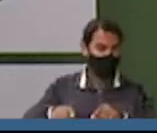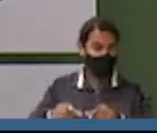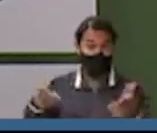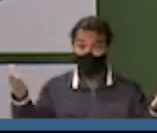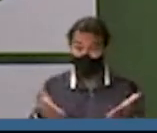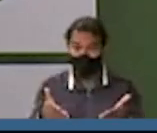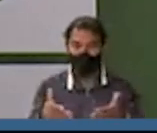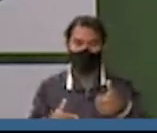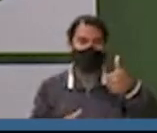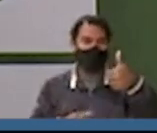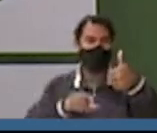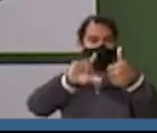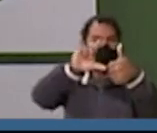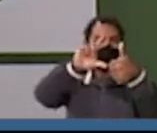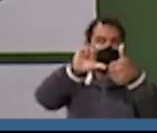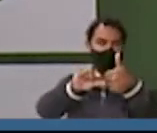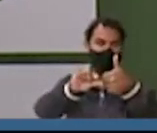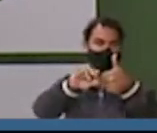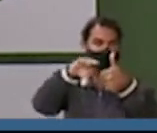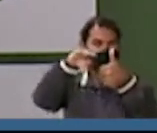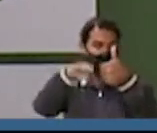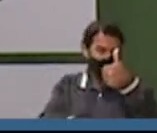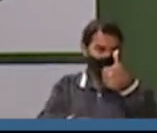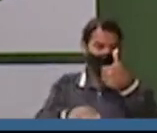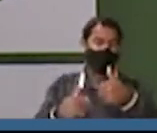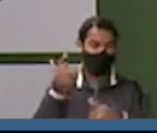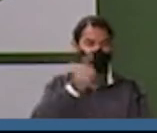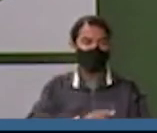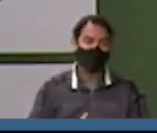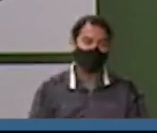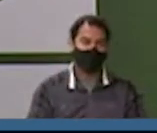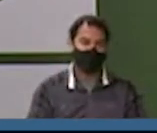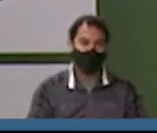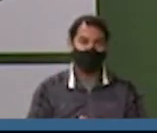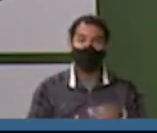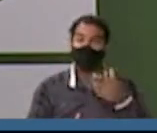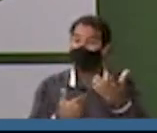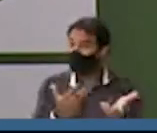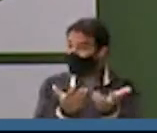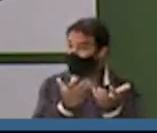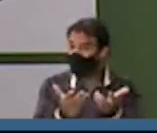1. A média, aquilo que nós